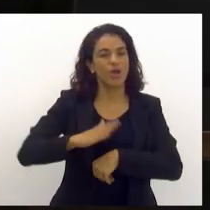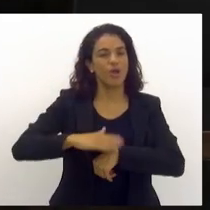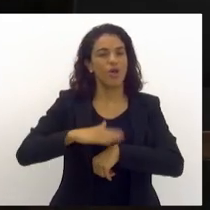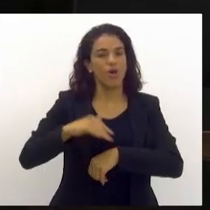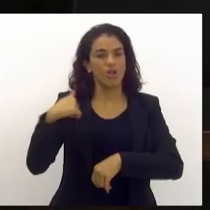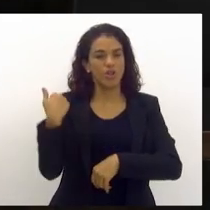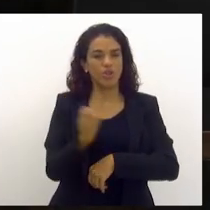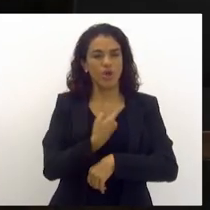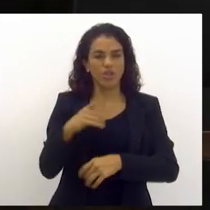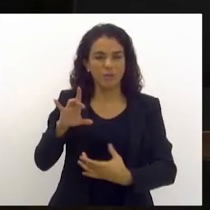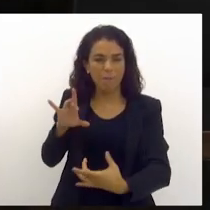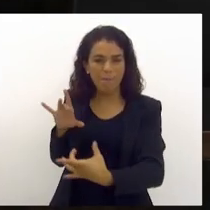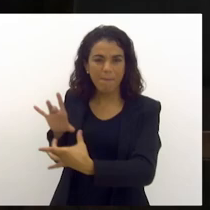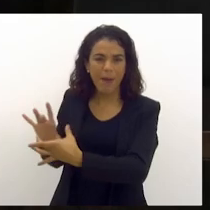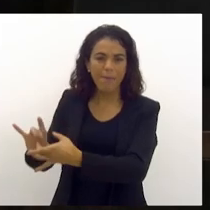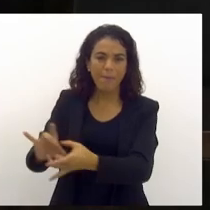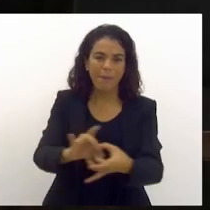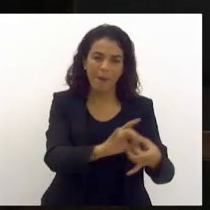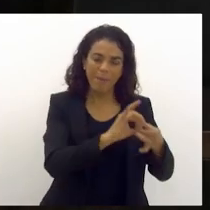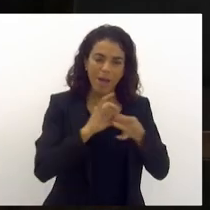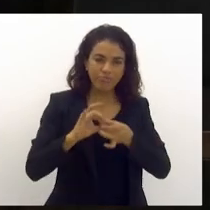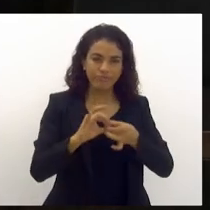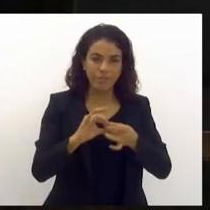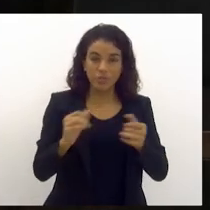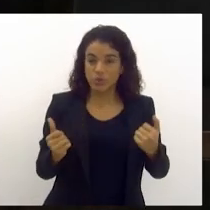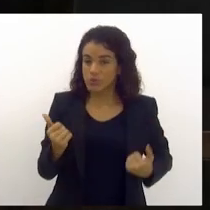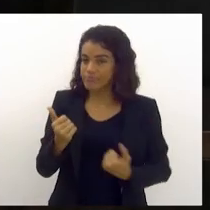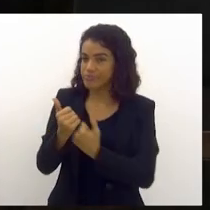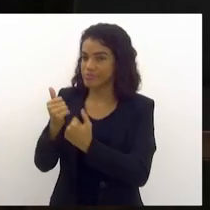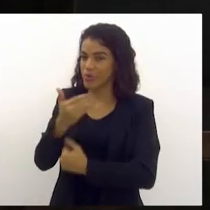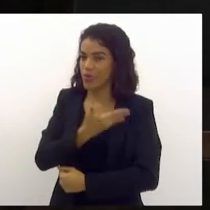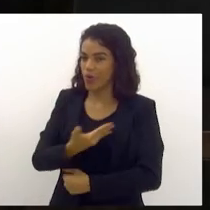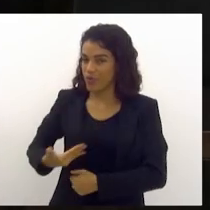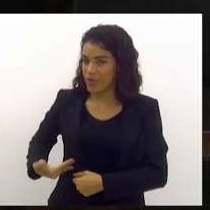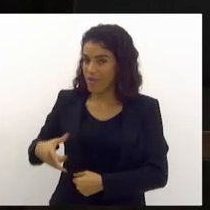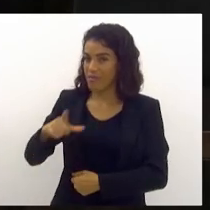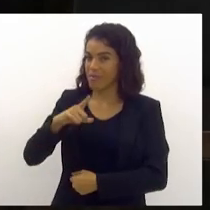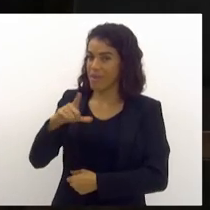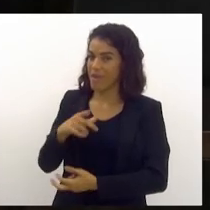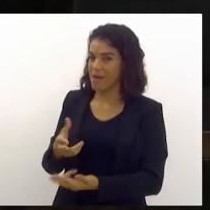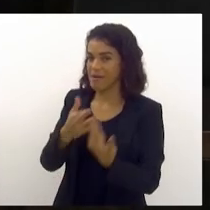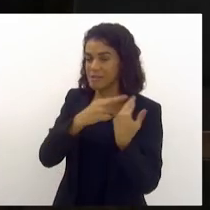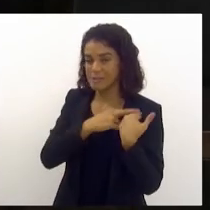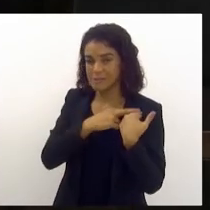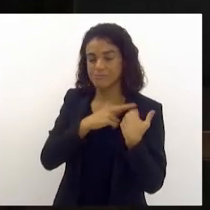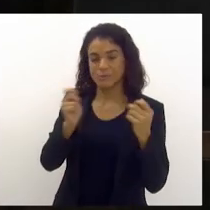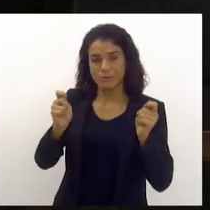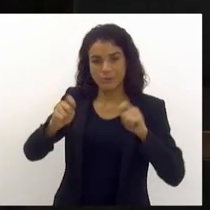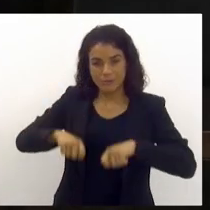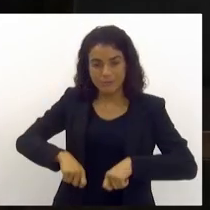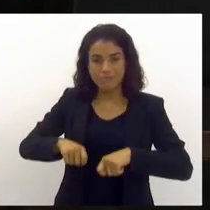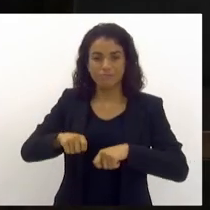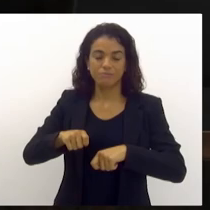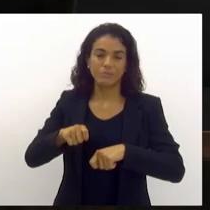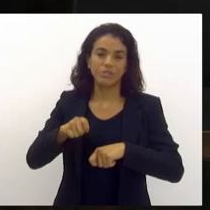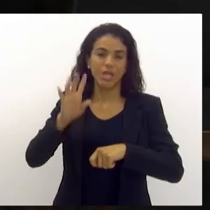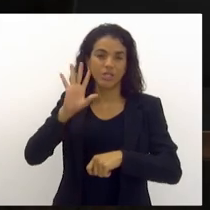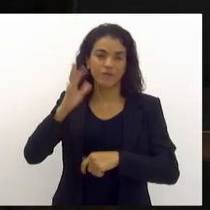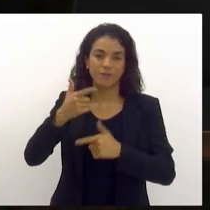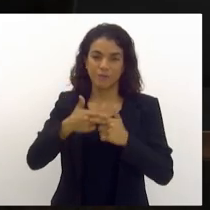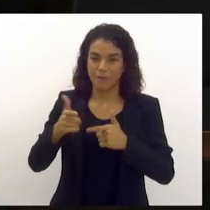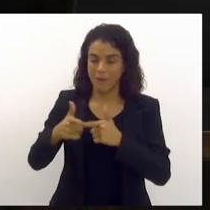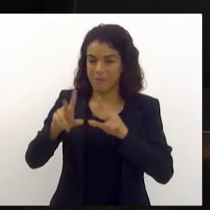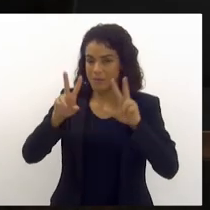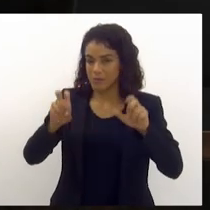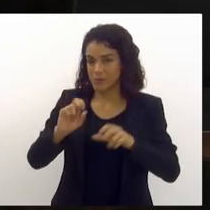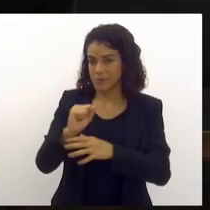de encontrar a melhor solução para junto do governo, que é quem tem a competência para cuidar da segurança pública, a gente achar